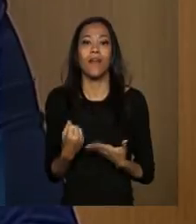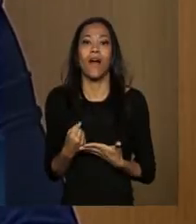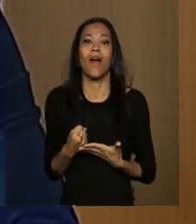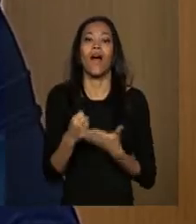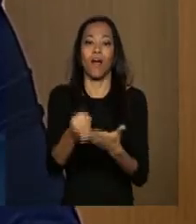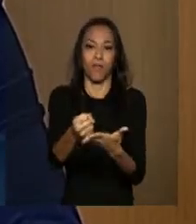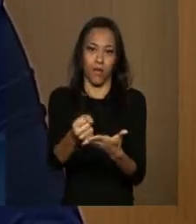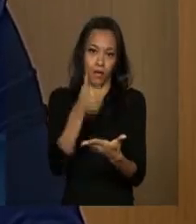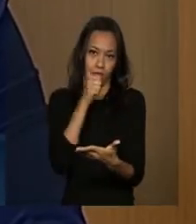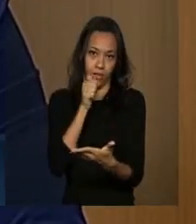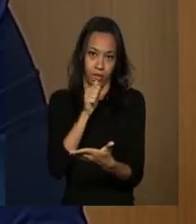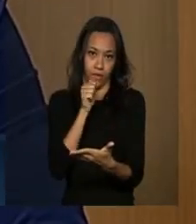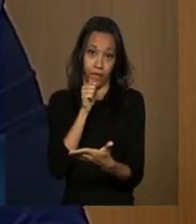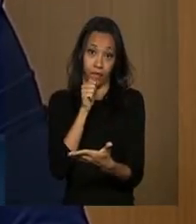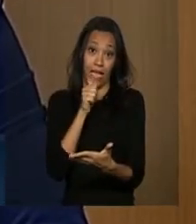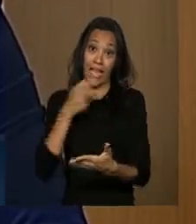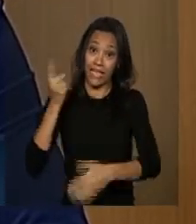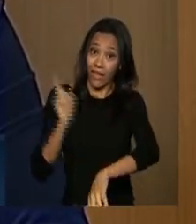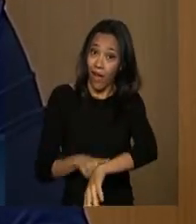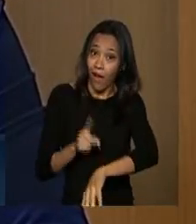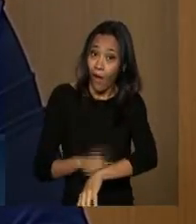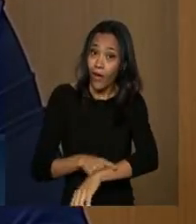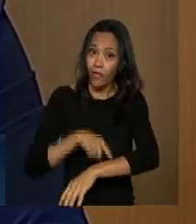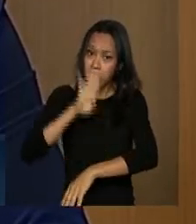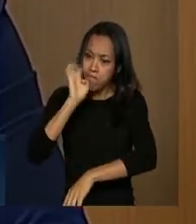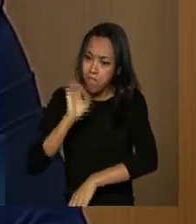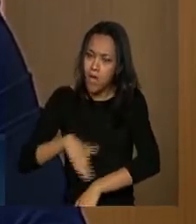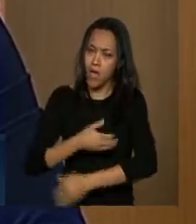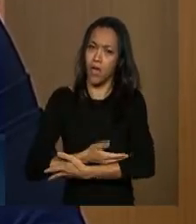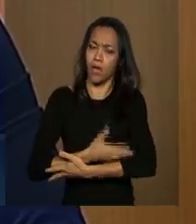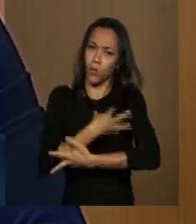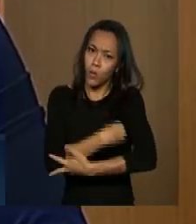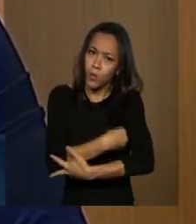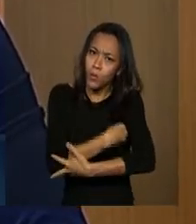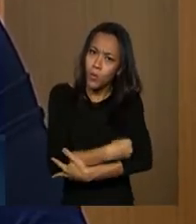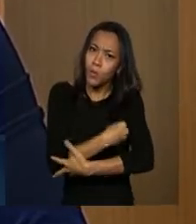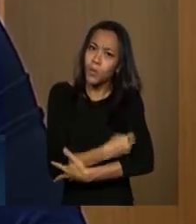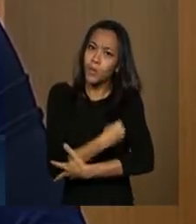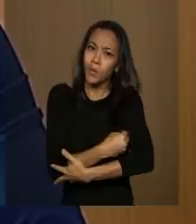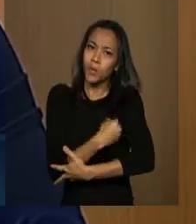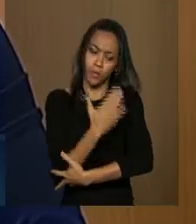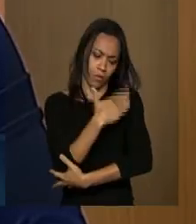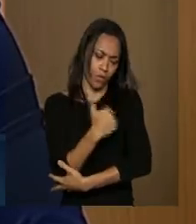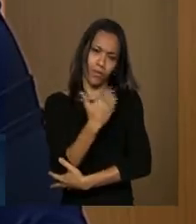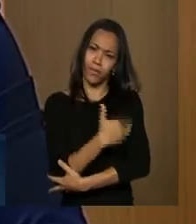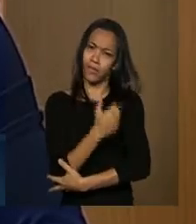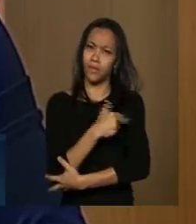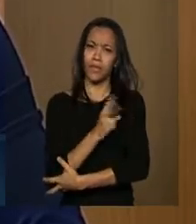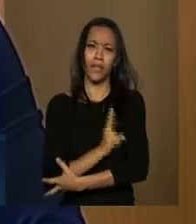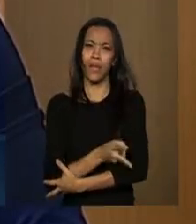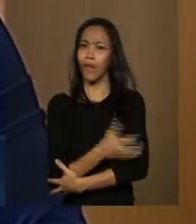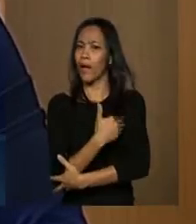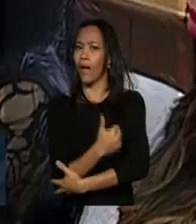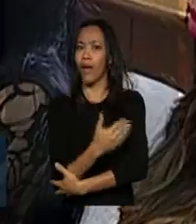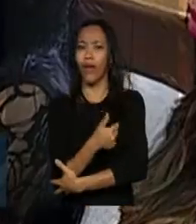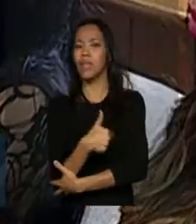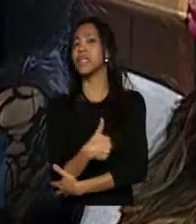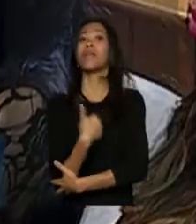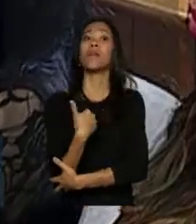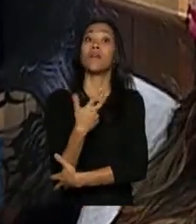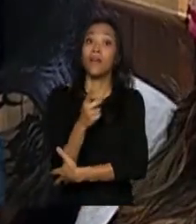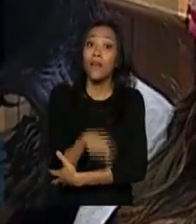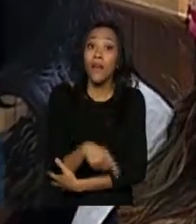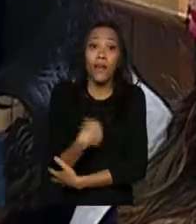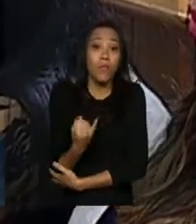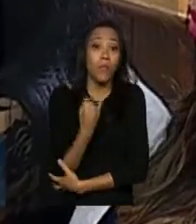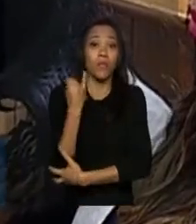se esse momento for muito bem feito, se esse vínculo afetivo que só se estabelece nesse momento precoce da